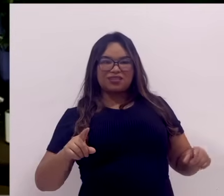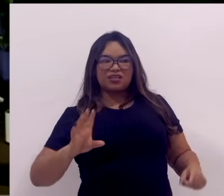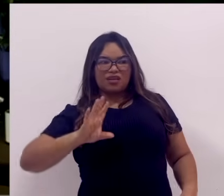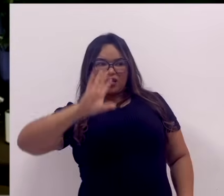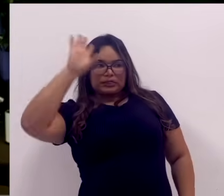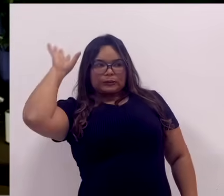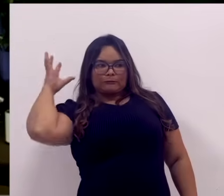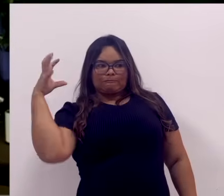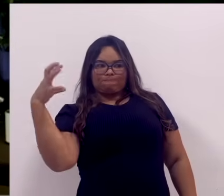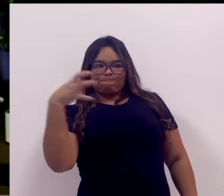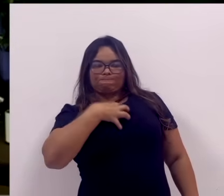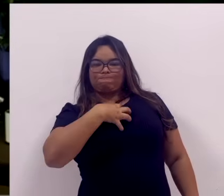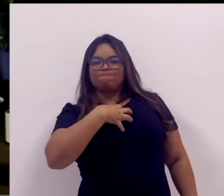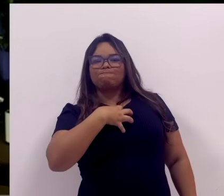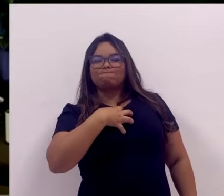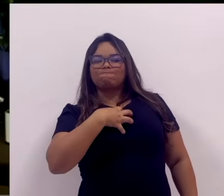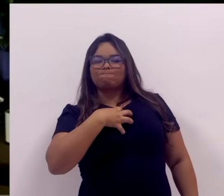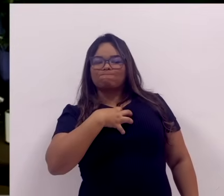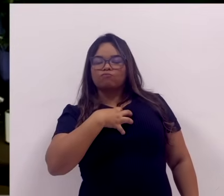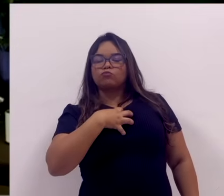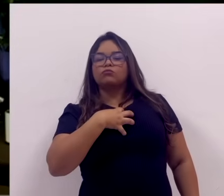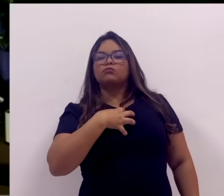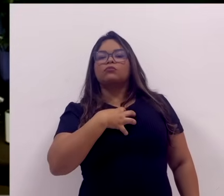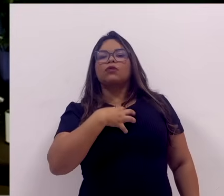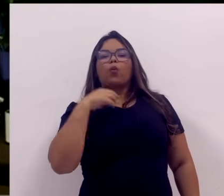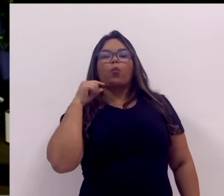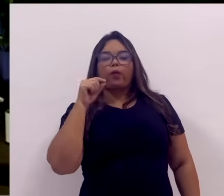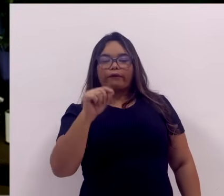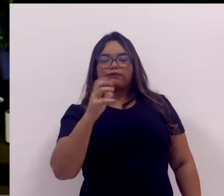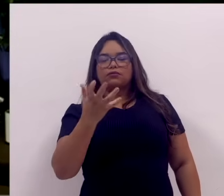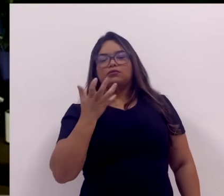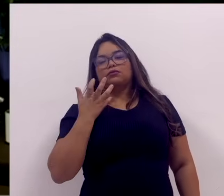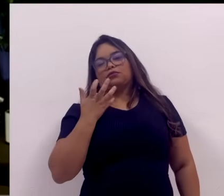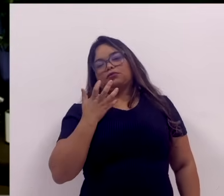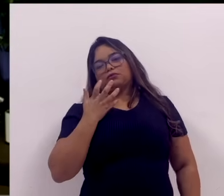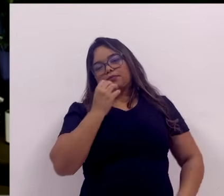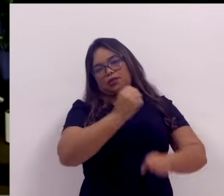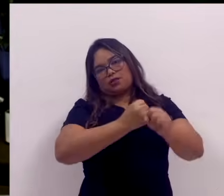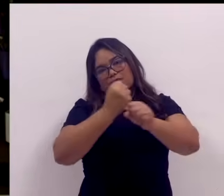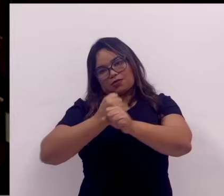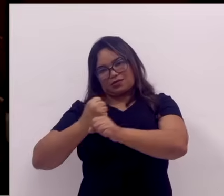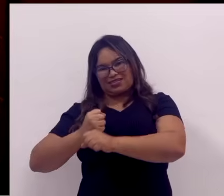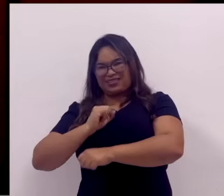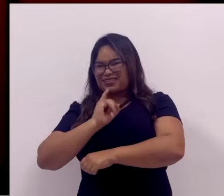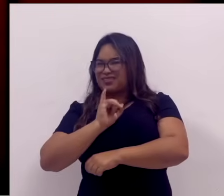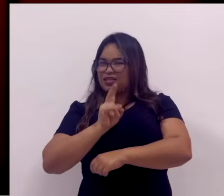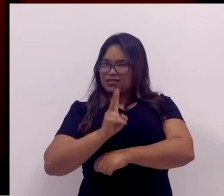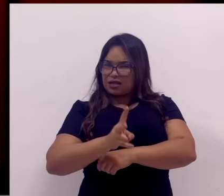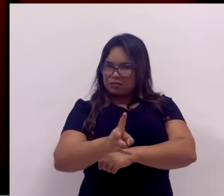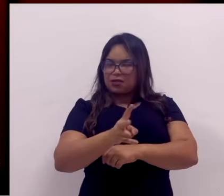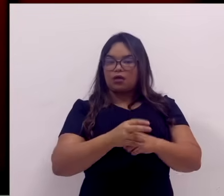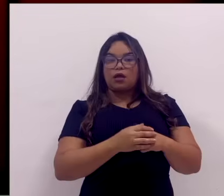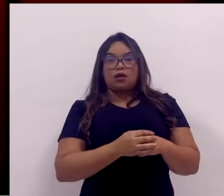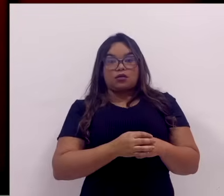perseguição. Logo que uma pessoa desafia os paradigmas do mundo, há perseguição.